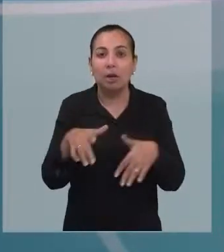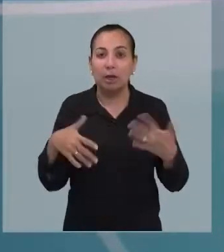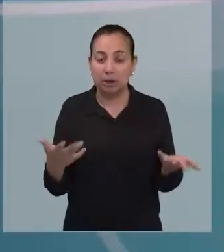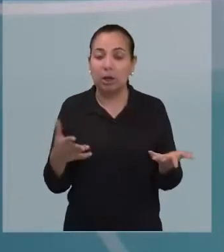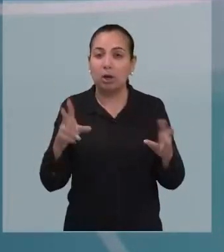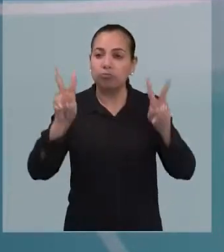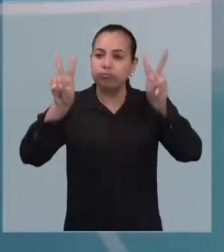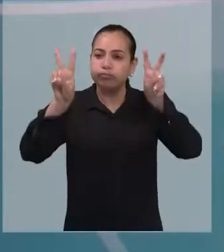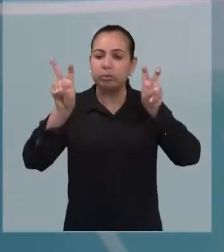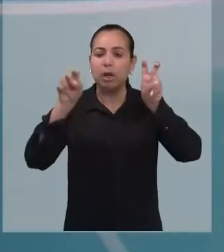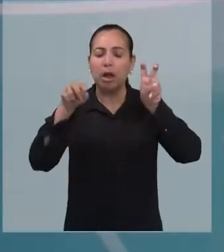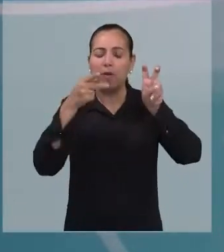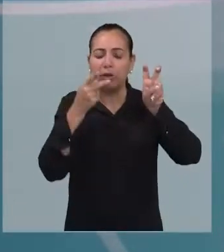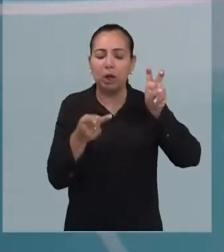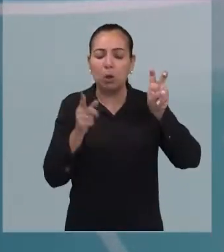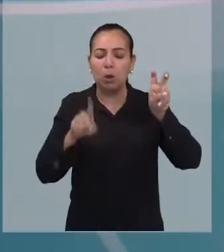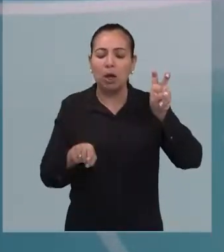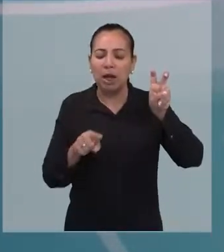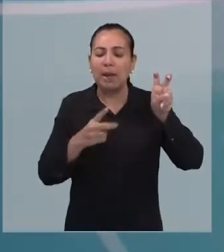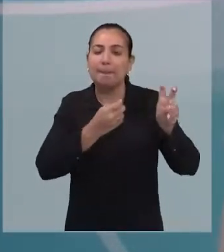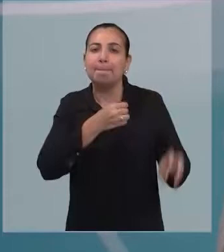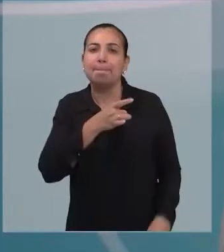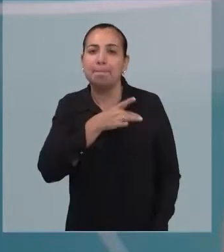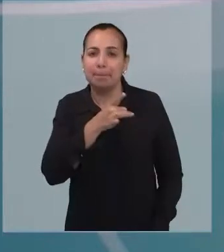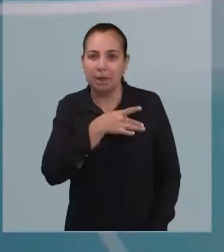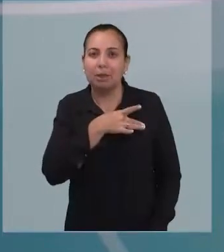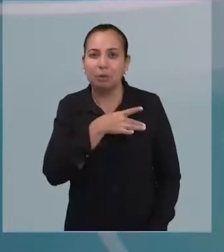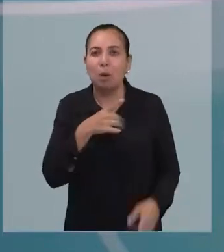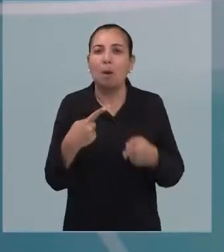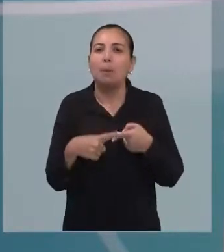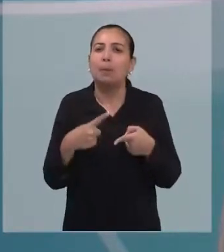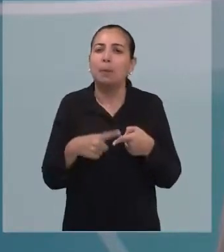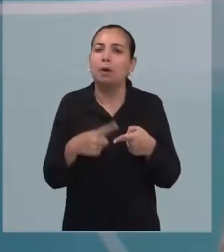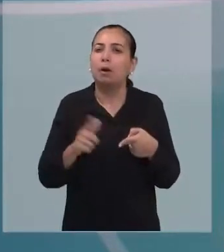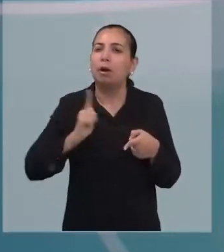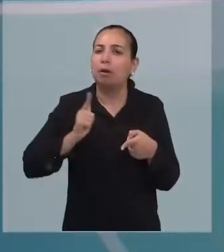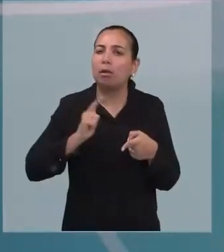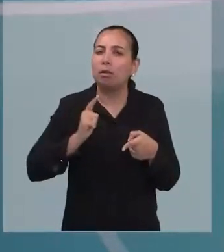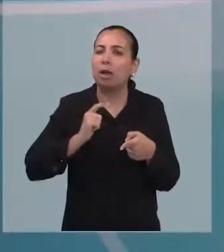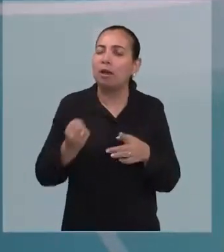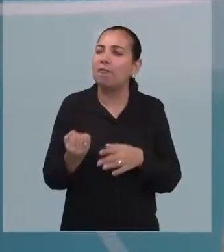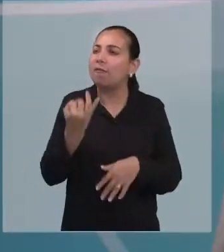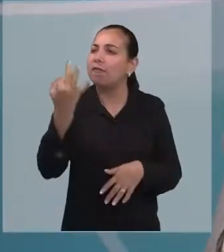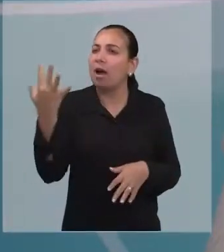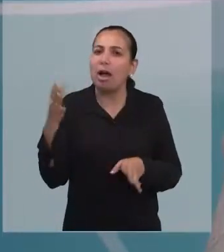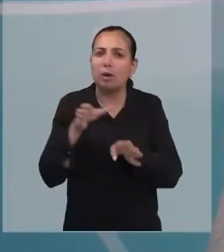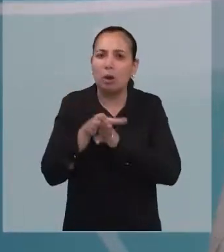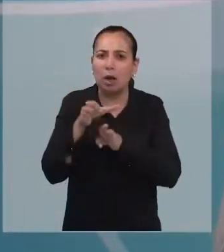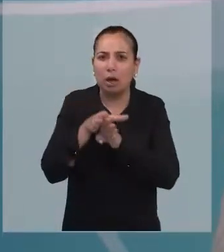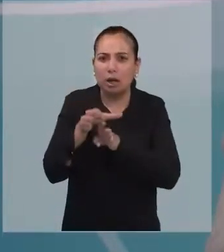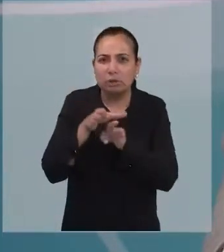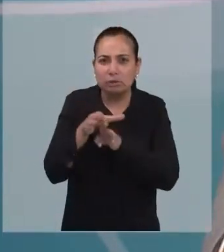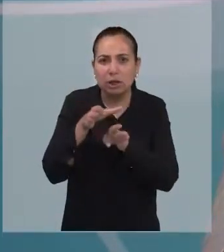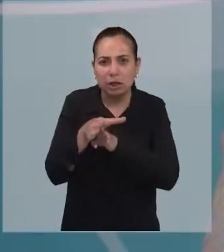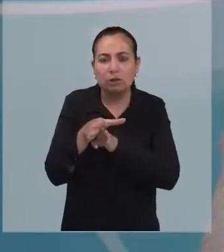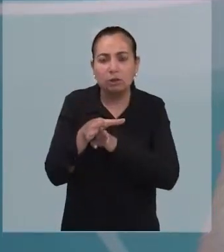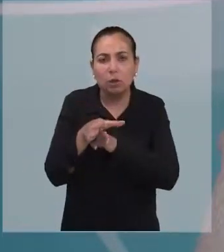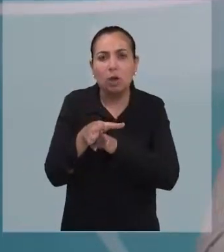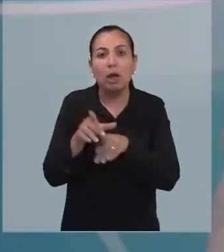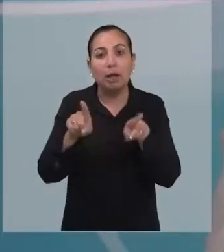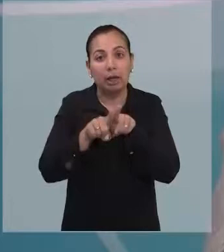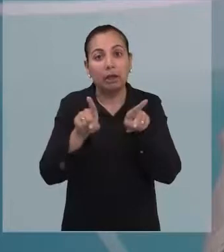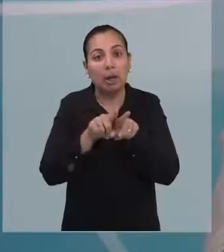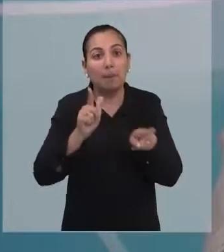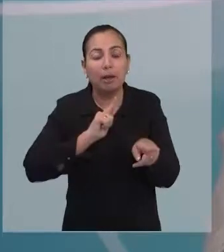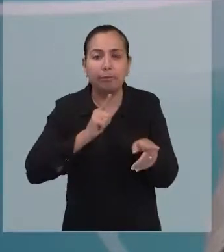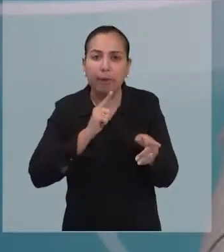traduziram agora, e eu me lembro a sequência de assessores que ele demitiu, e finalmente demitiu um general,